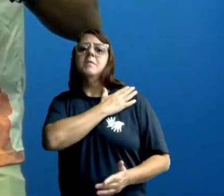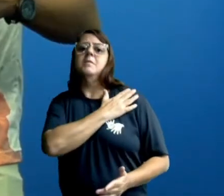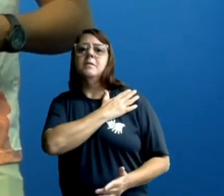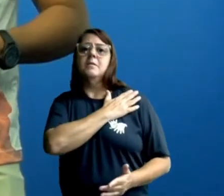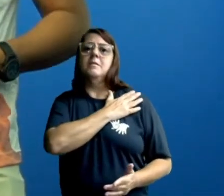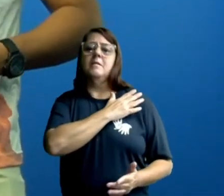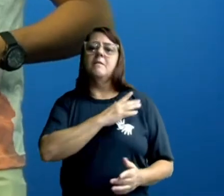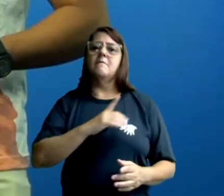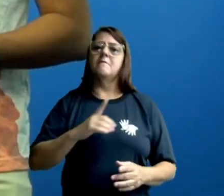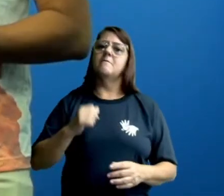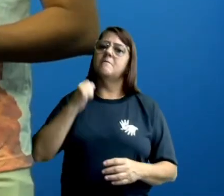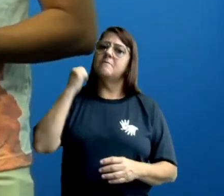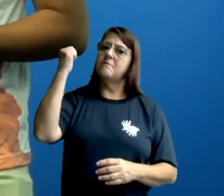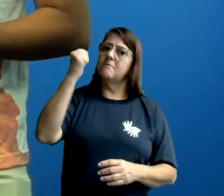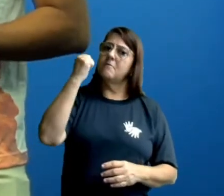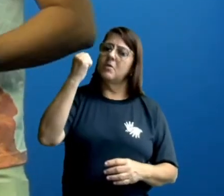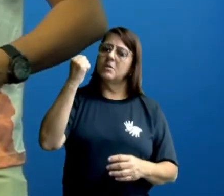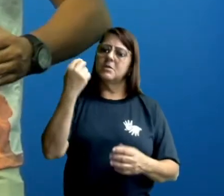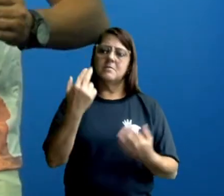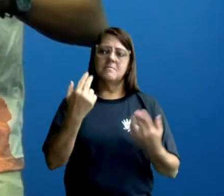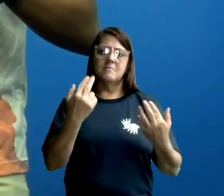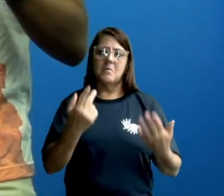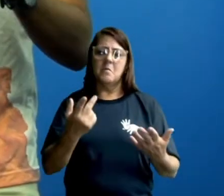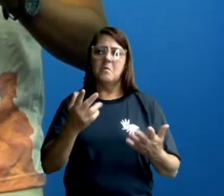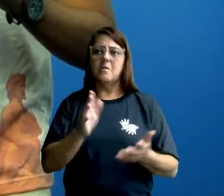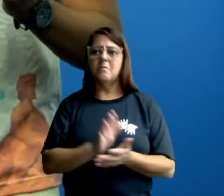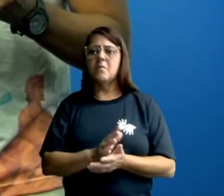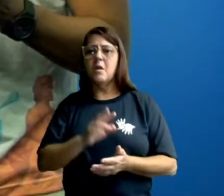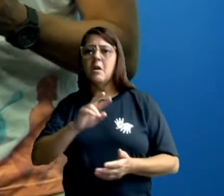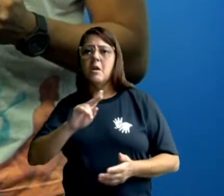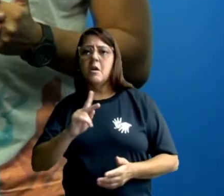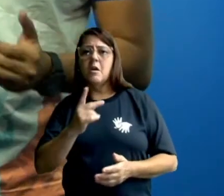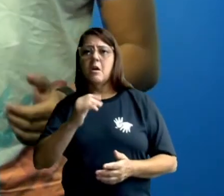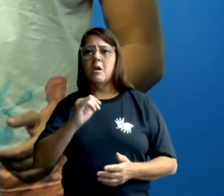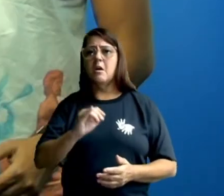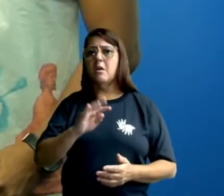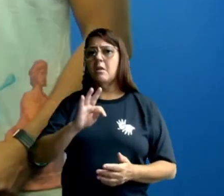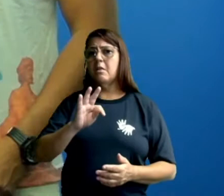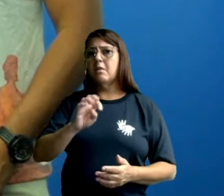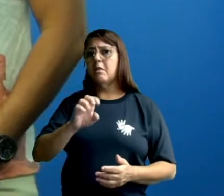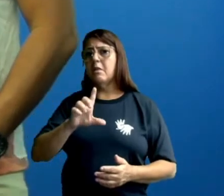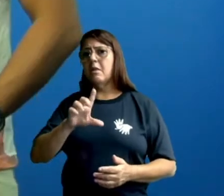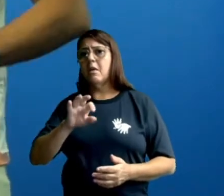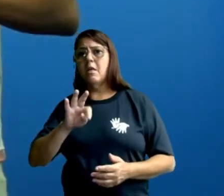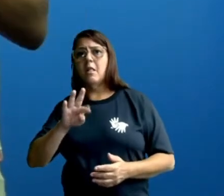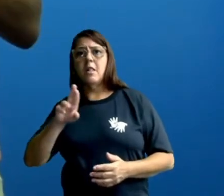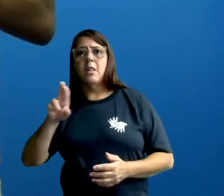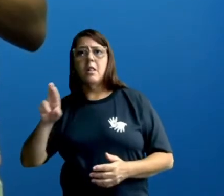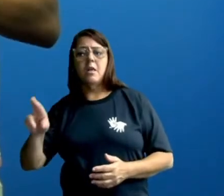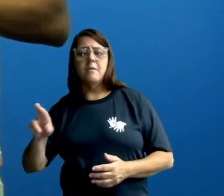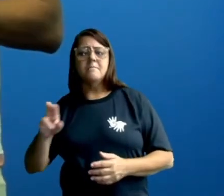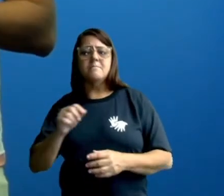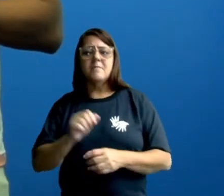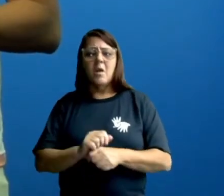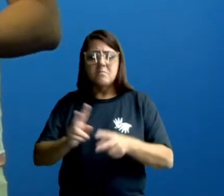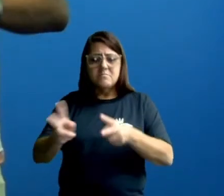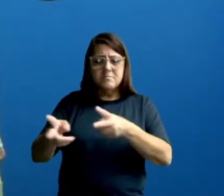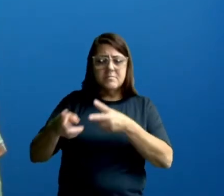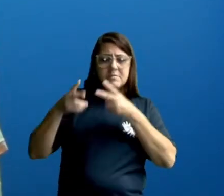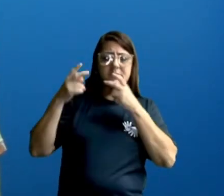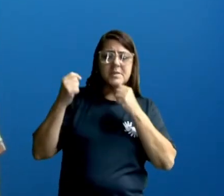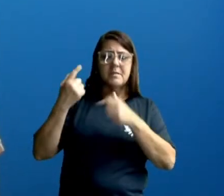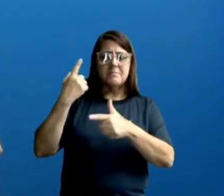tal qual a sua aeronáutica. Então Hitler ele se vê no momento aí de complicações com a